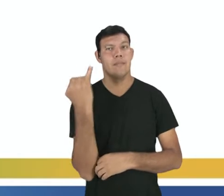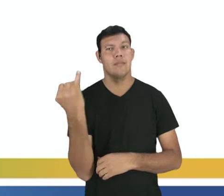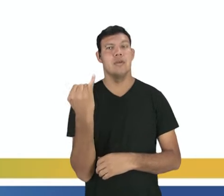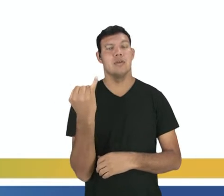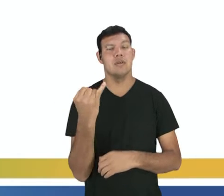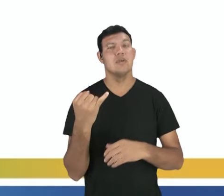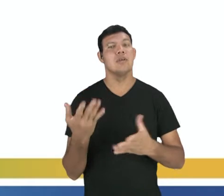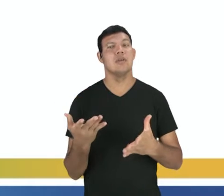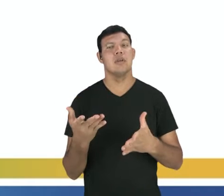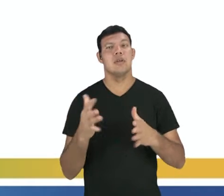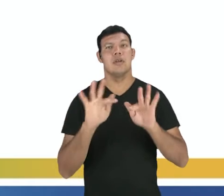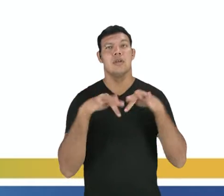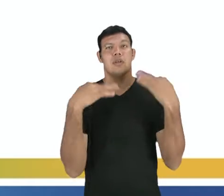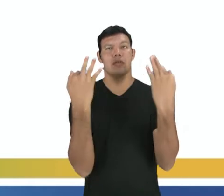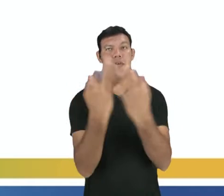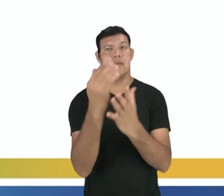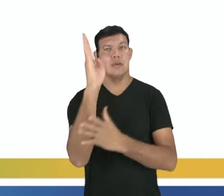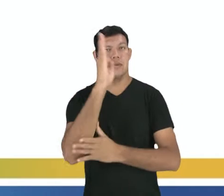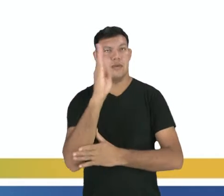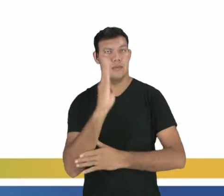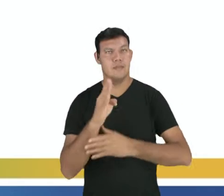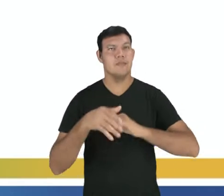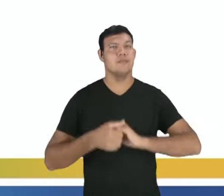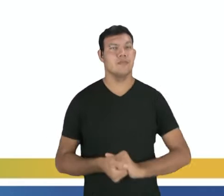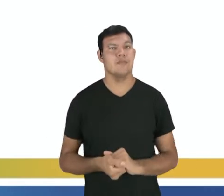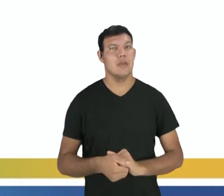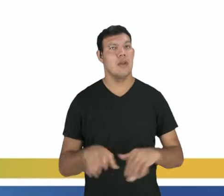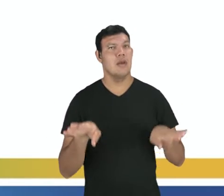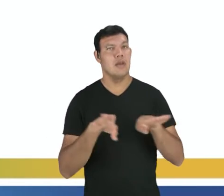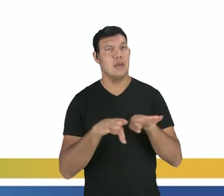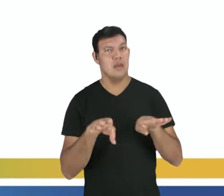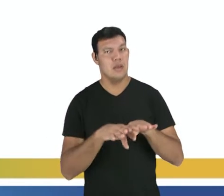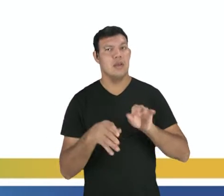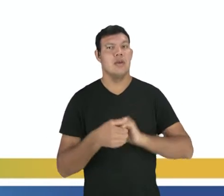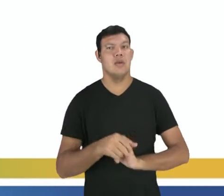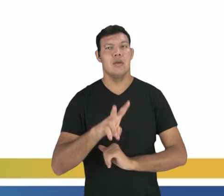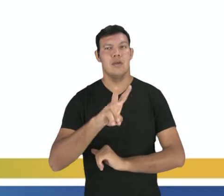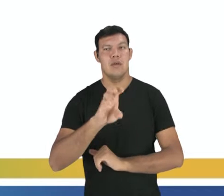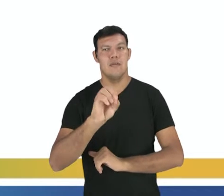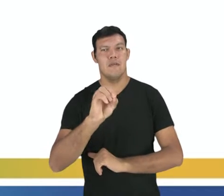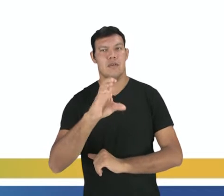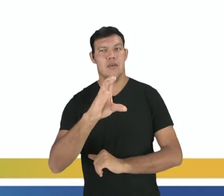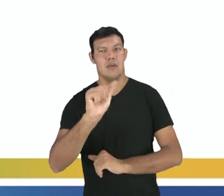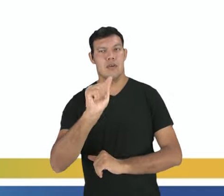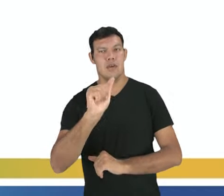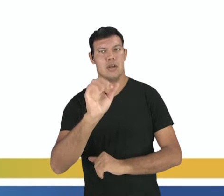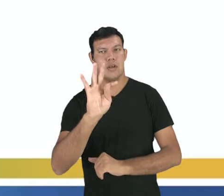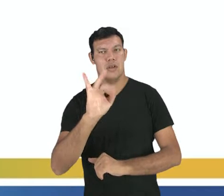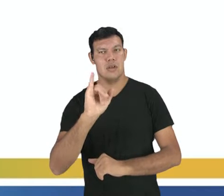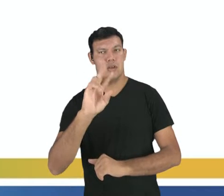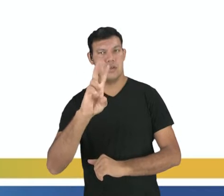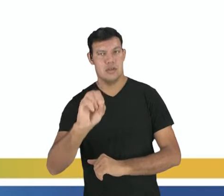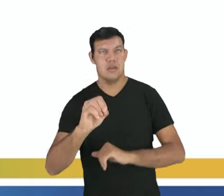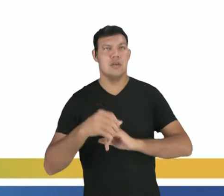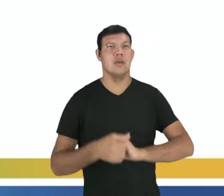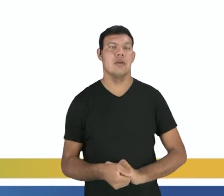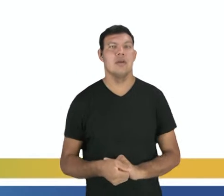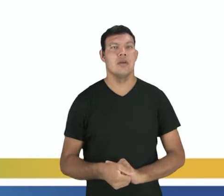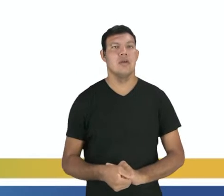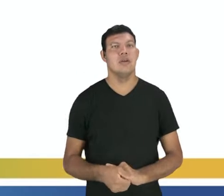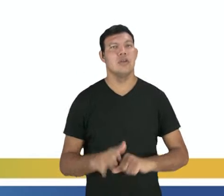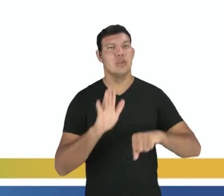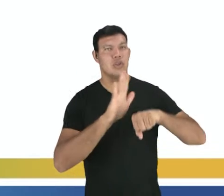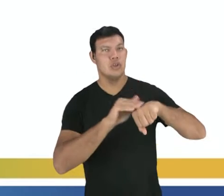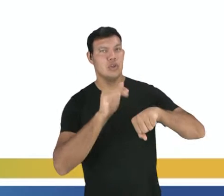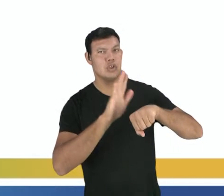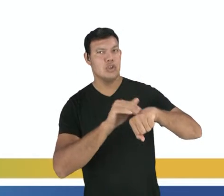Também vem para separar vocativo. Por exemplo, o vocativo é quando eu chamo alguém, né? Mãe, eu estou com fome. Mãe, aí nesse